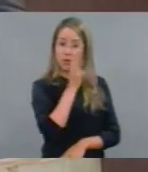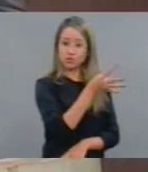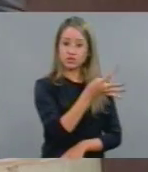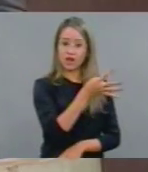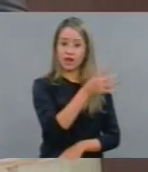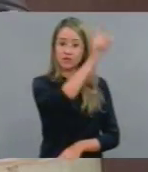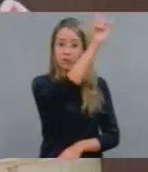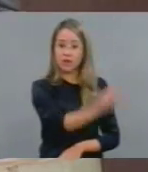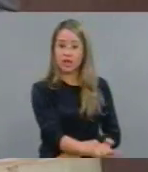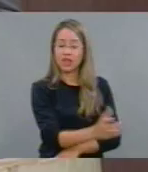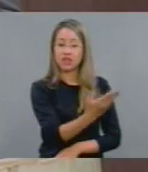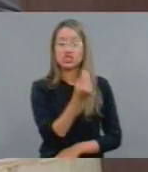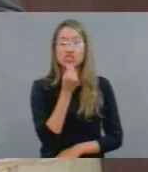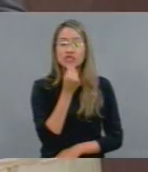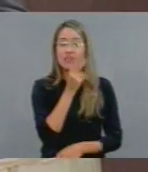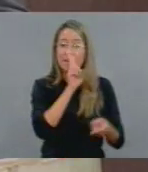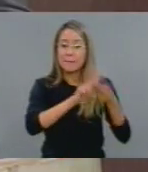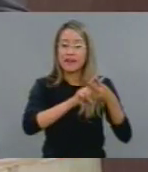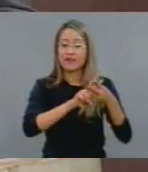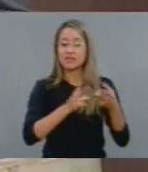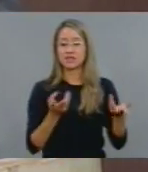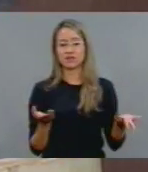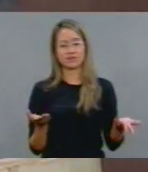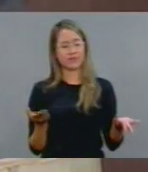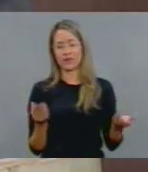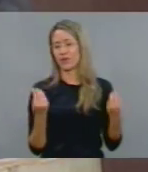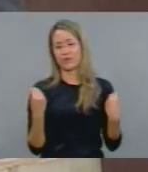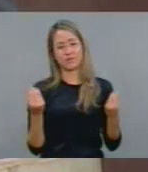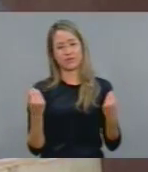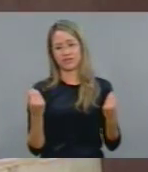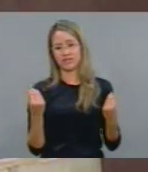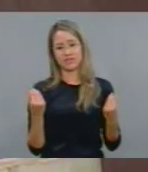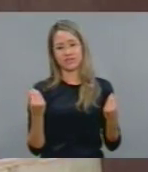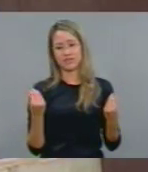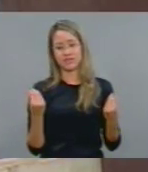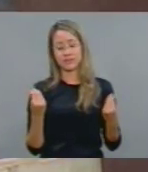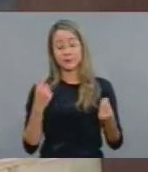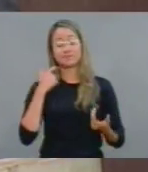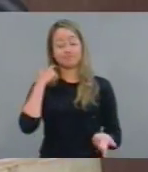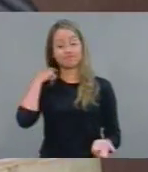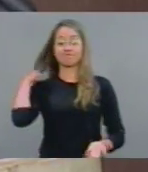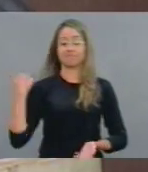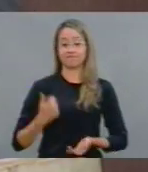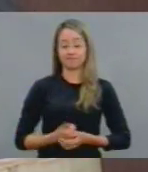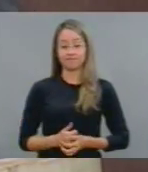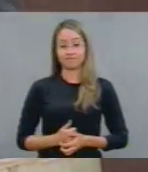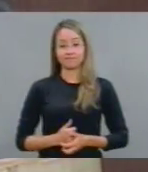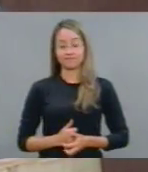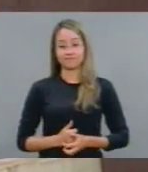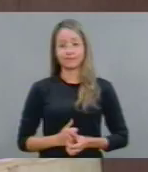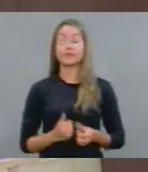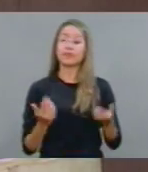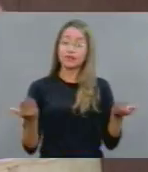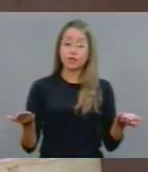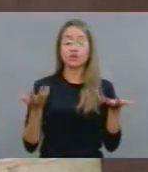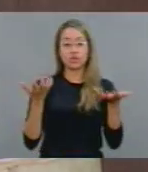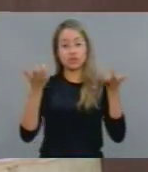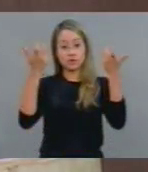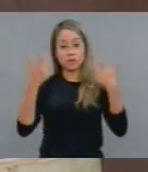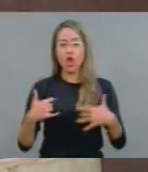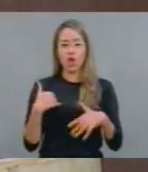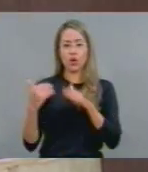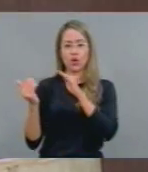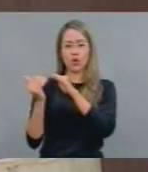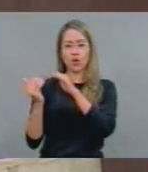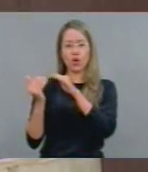réu em processo. Um absurdo isso, né? Portanto, eu queria dizer que eu